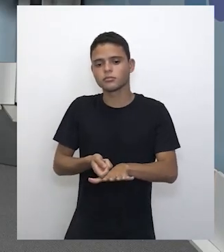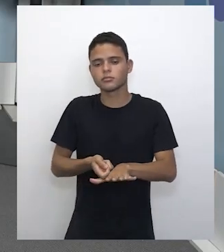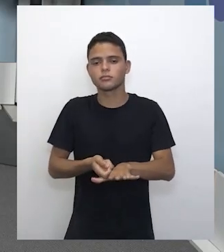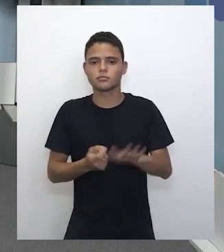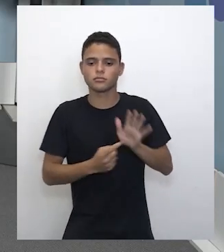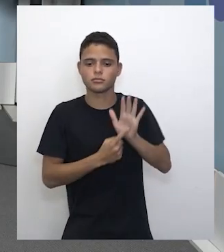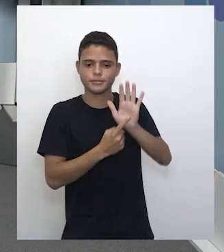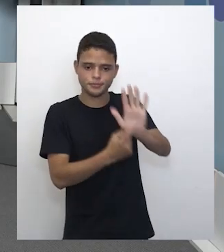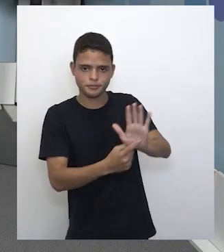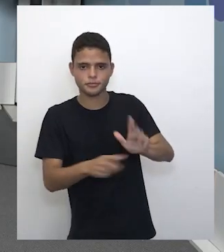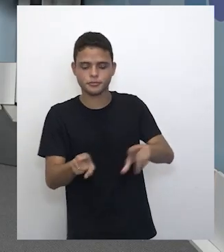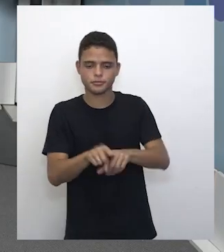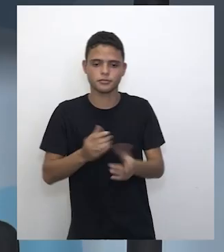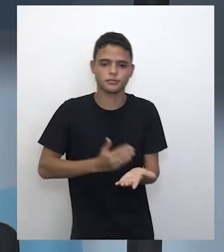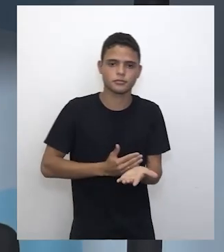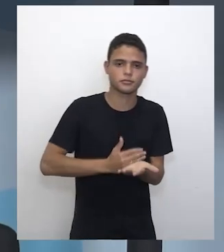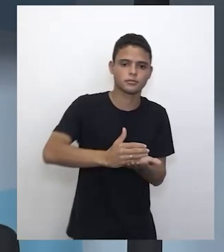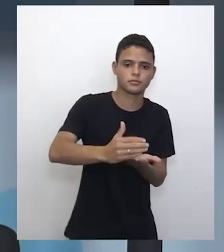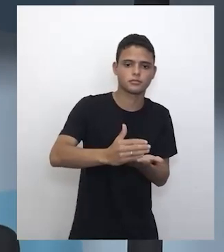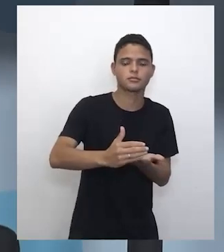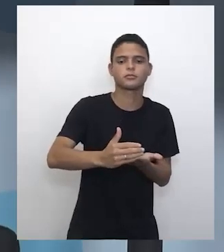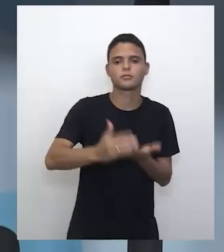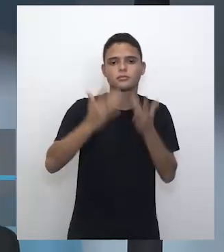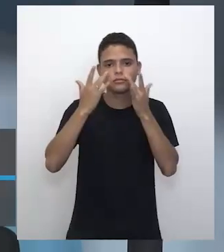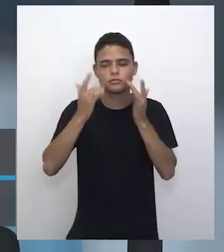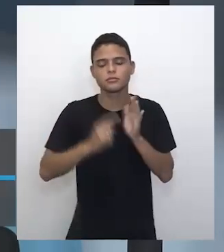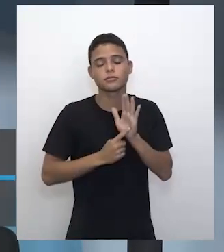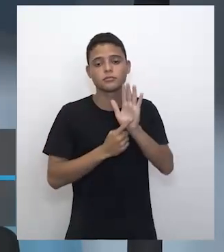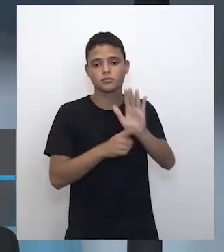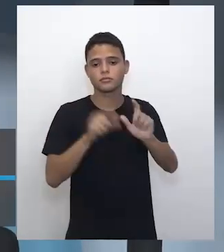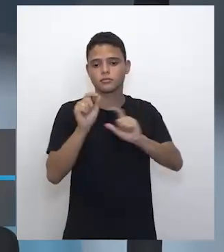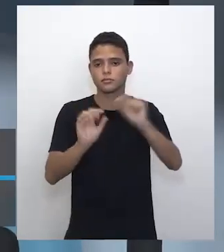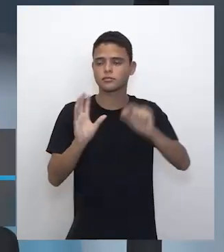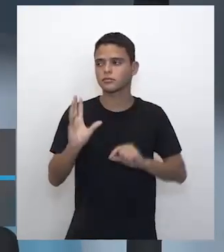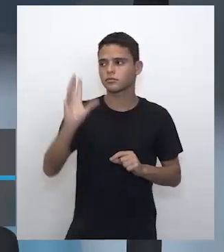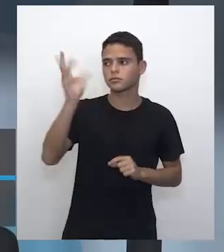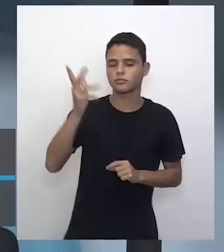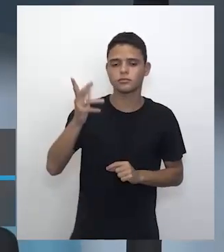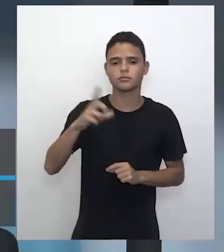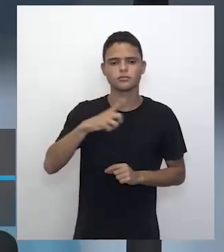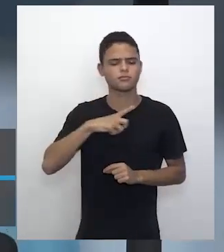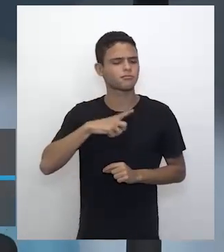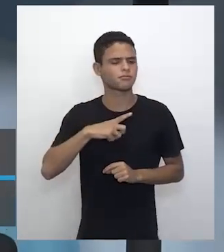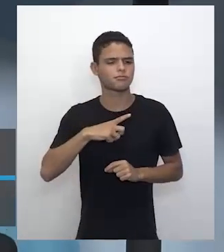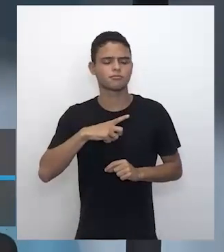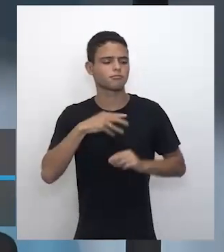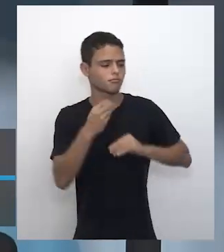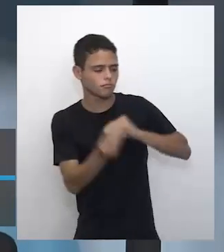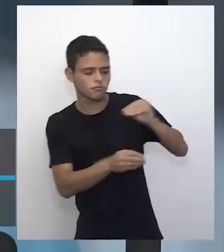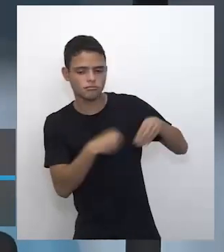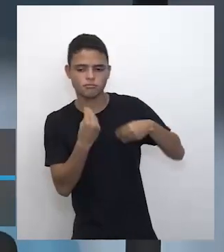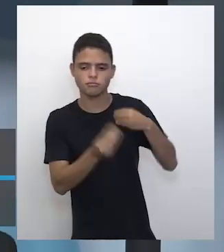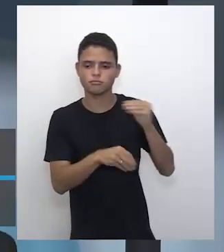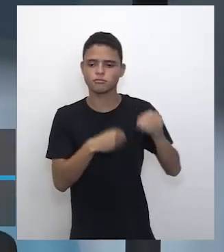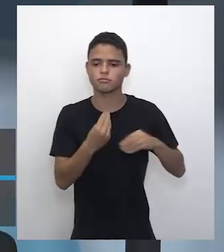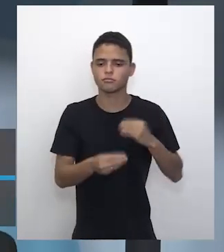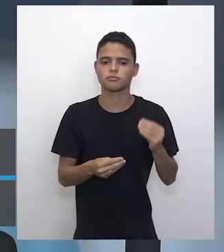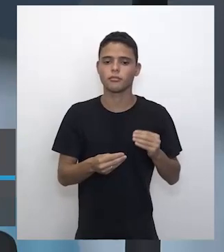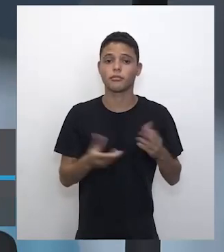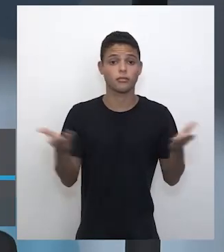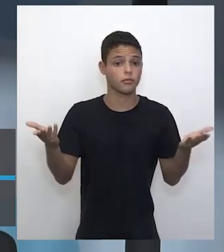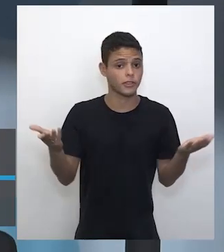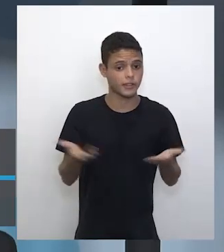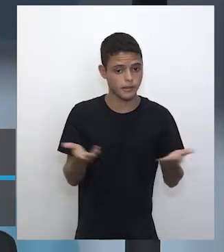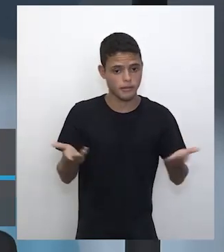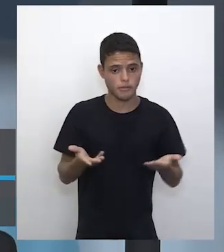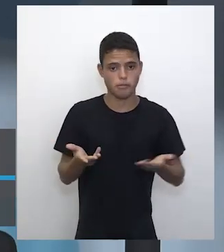nossos olhos, mas ele começa apresentando o que aconteceu. A gente tinha tudo aí jogado, todo mundo fazia o que queria, né, nicknames, e